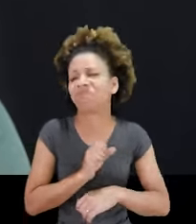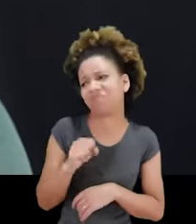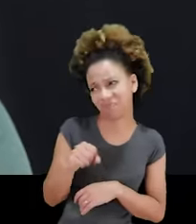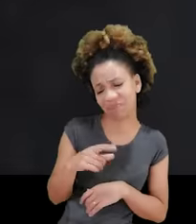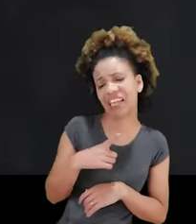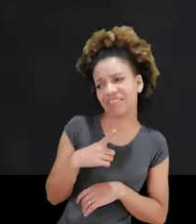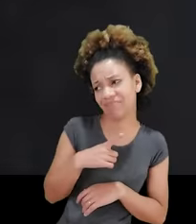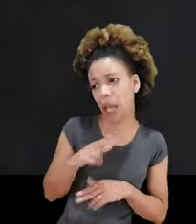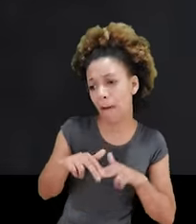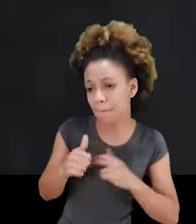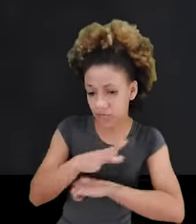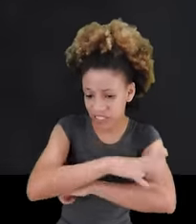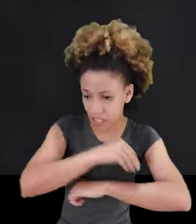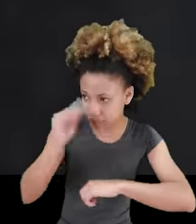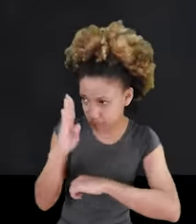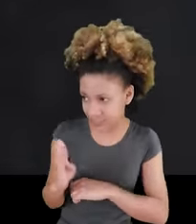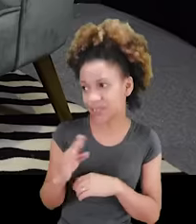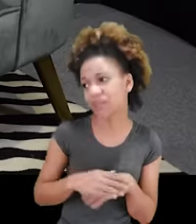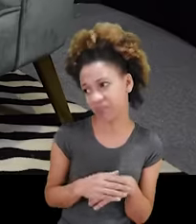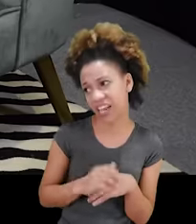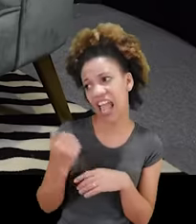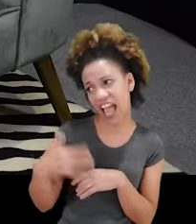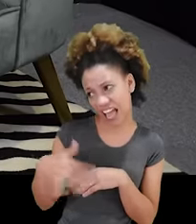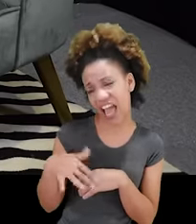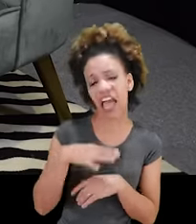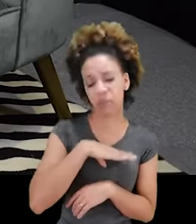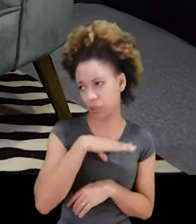acabam... É por isso que a depilação brasileira, quando chegou cá a Portugal, fez...